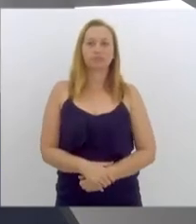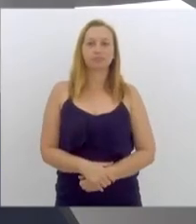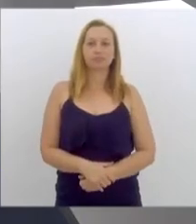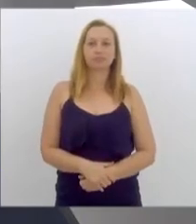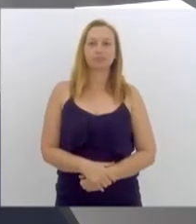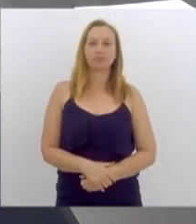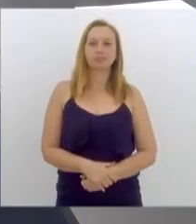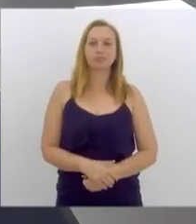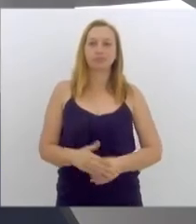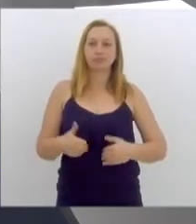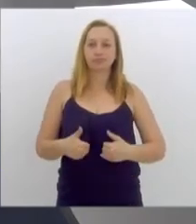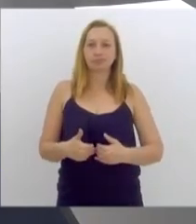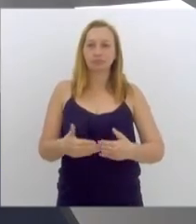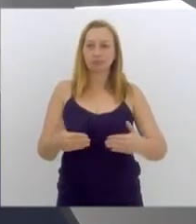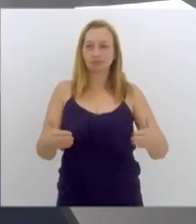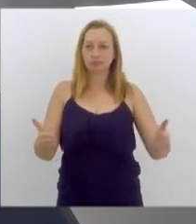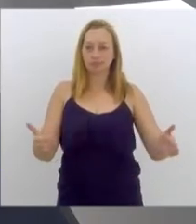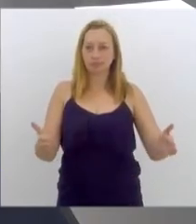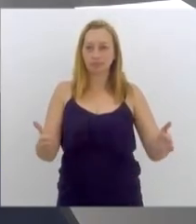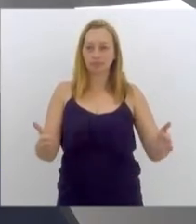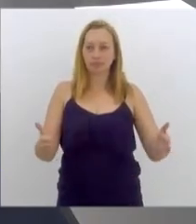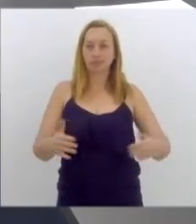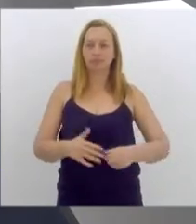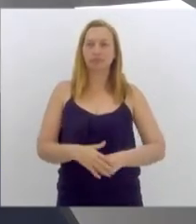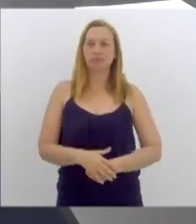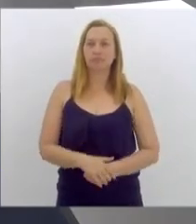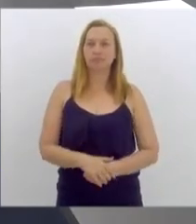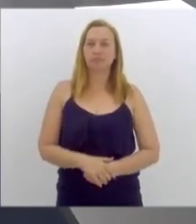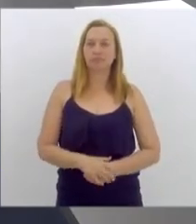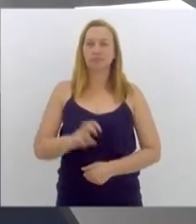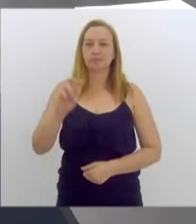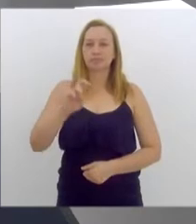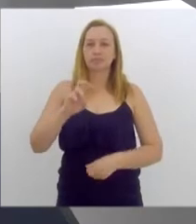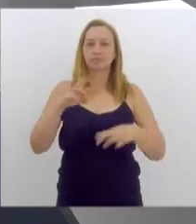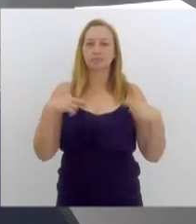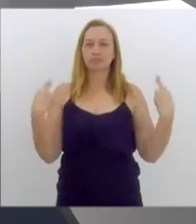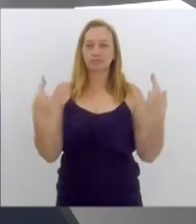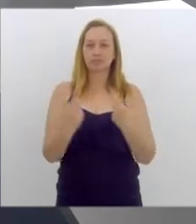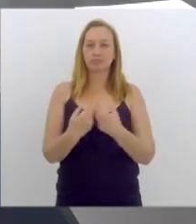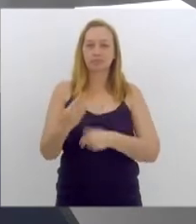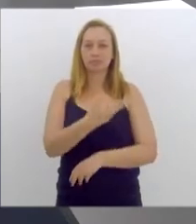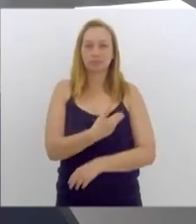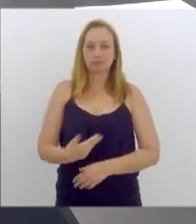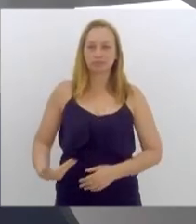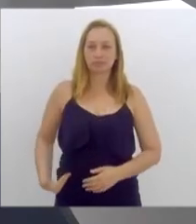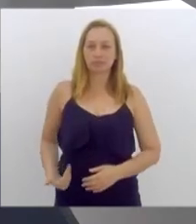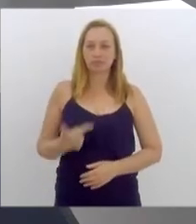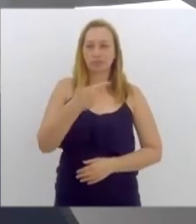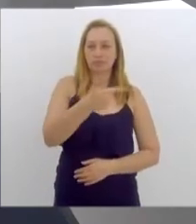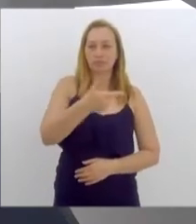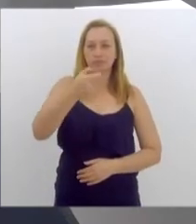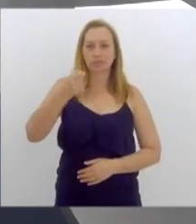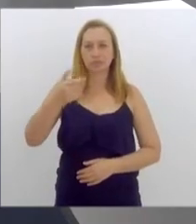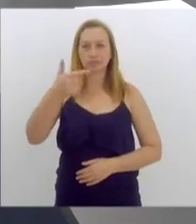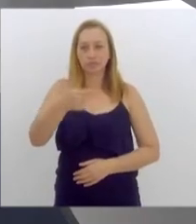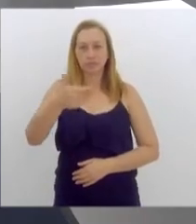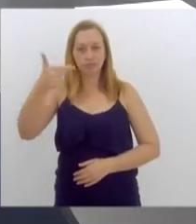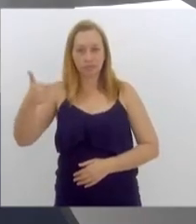declaro aberta a quinta audiência pública de 2022